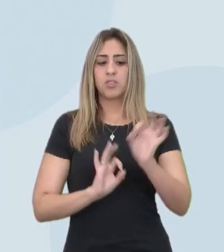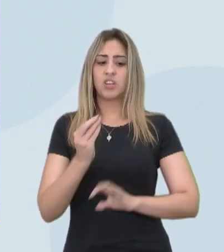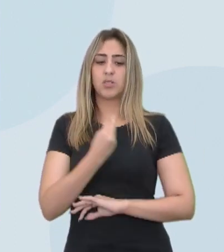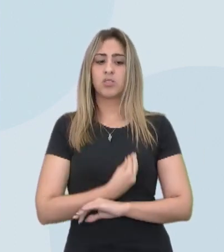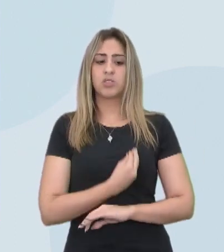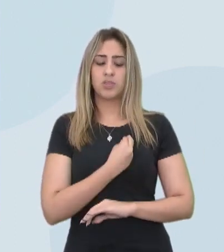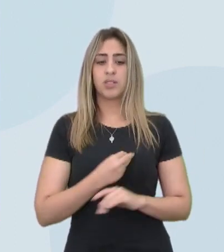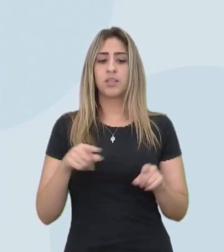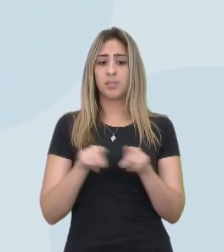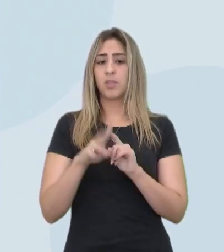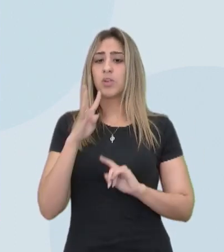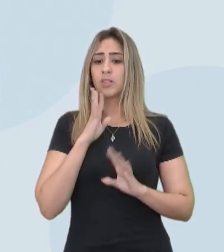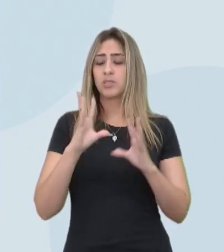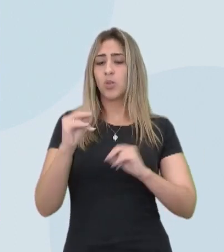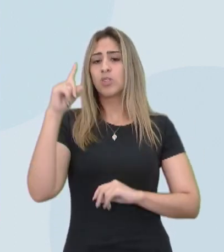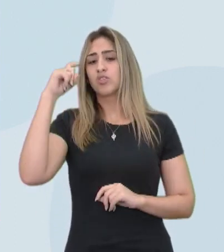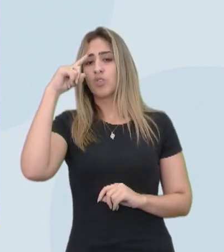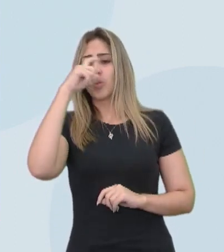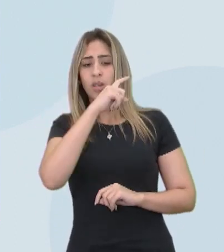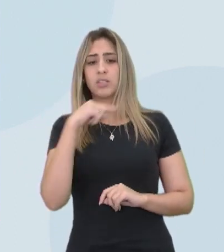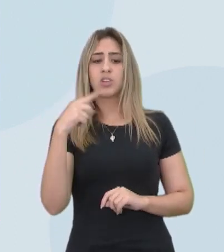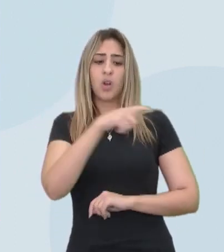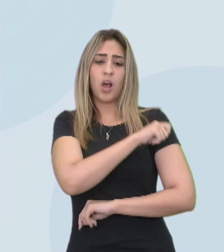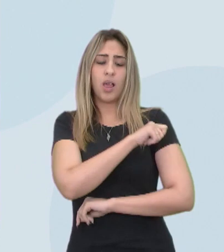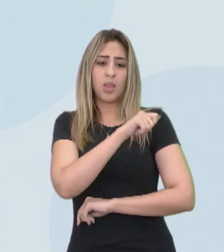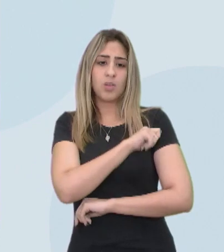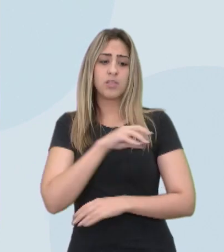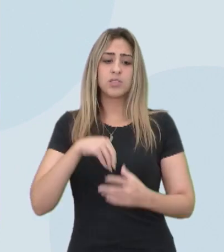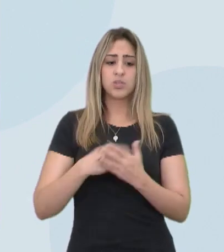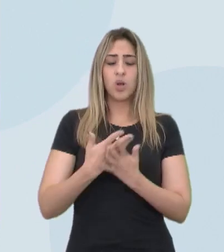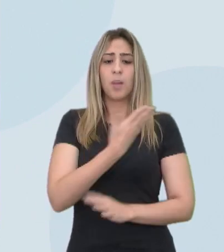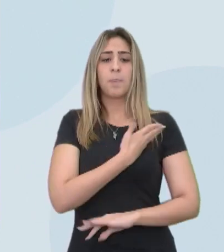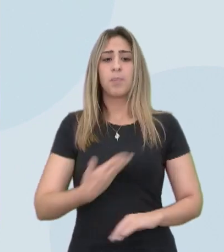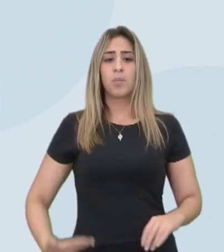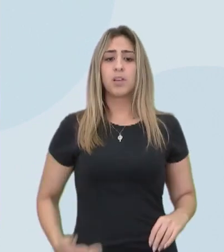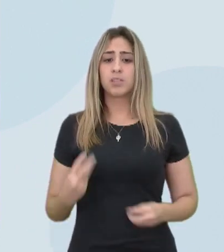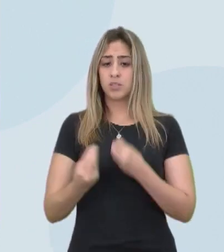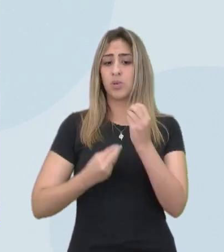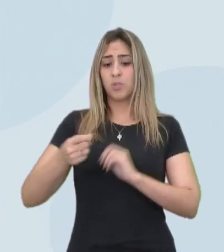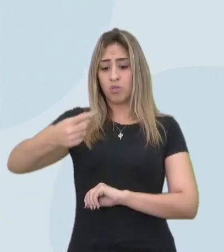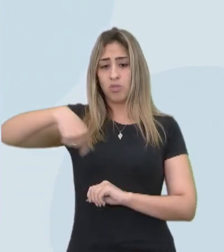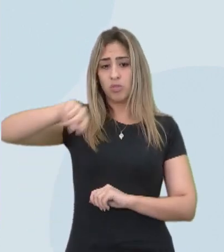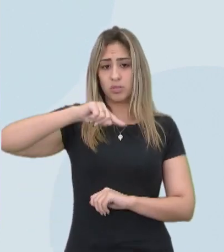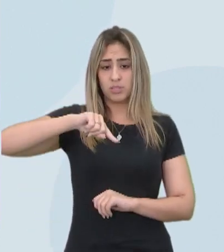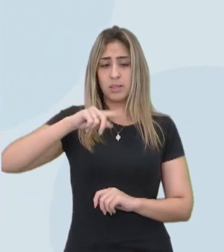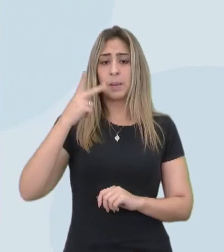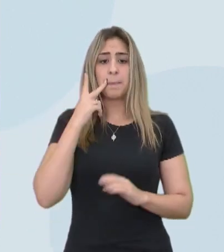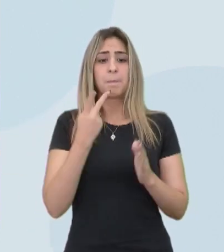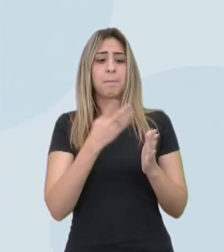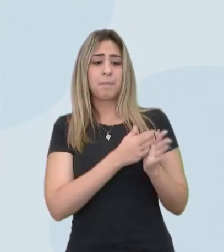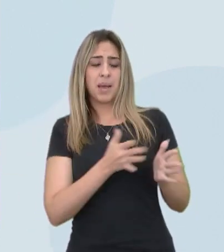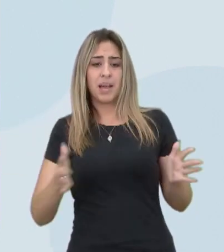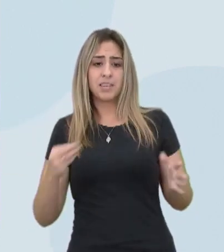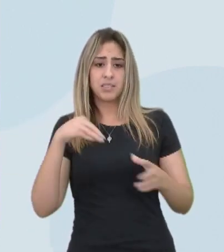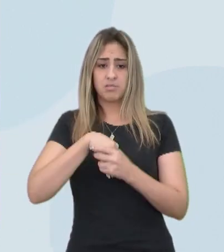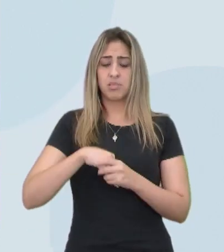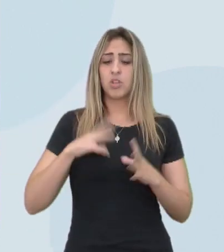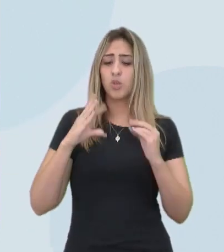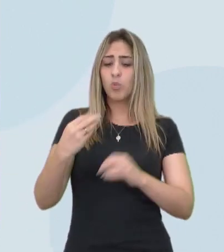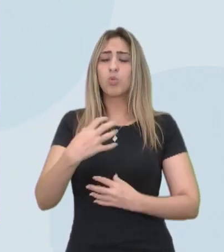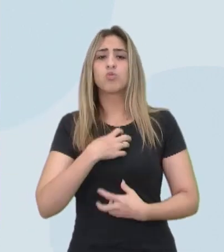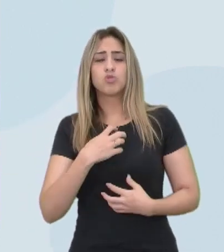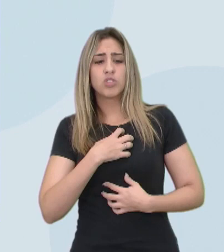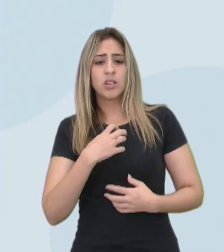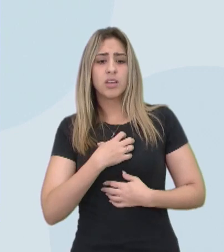vida, coloquei todas as dificuldades que um estudante de escola pública, assim como você aí, passa, né? Toda a